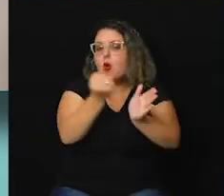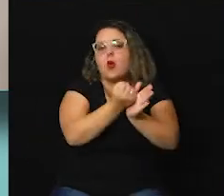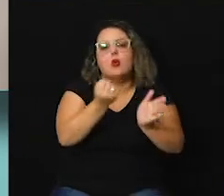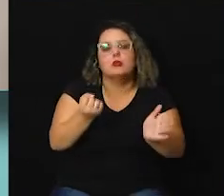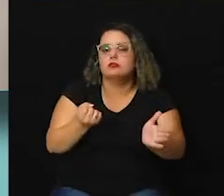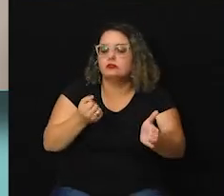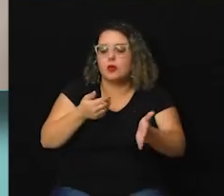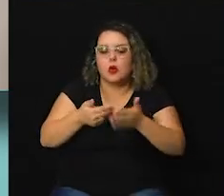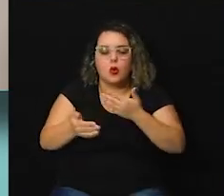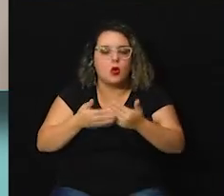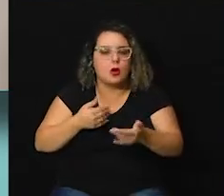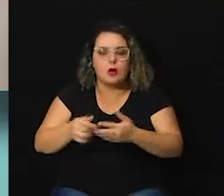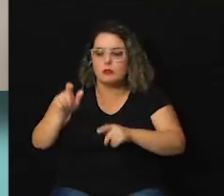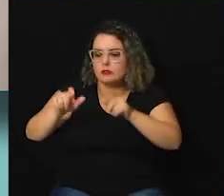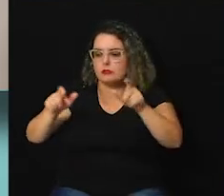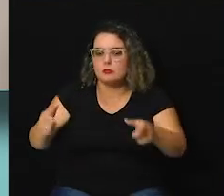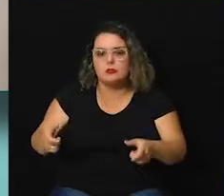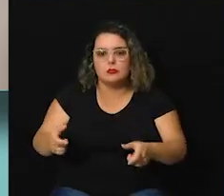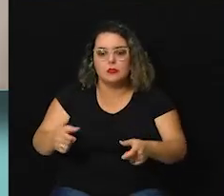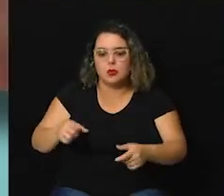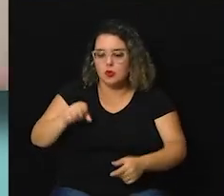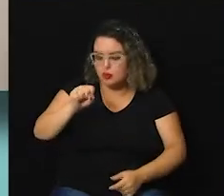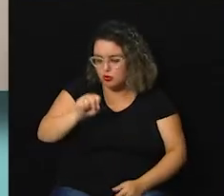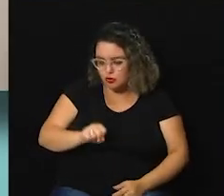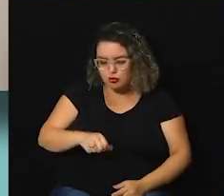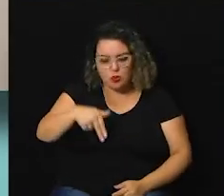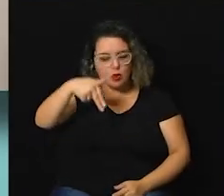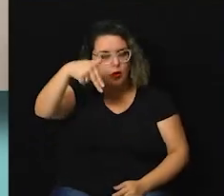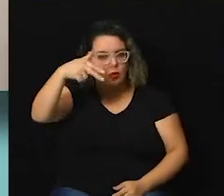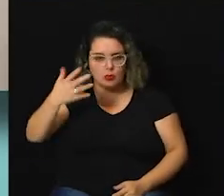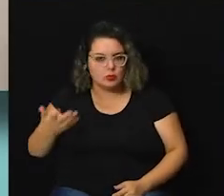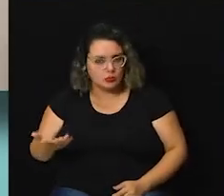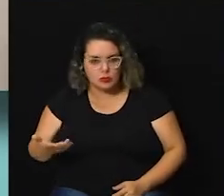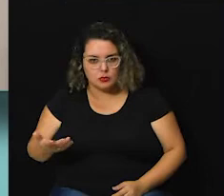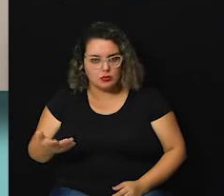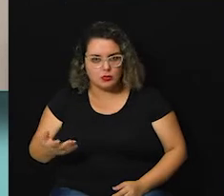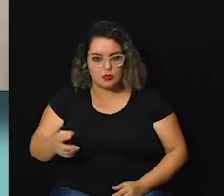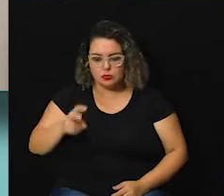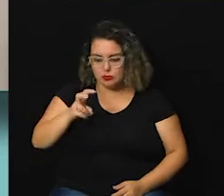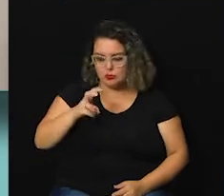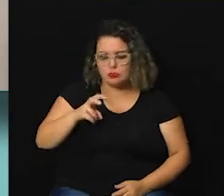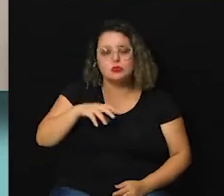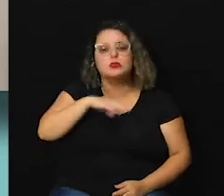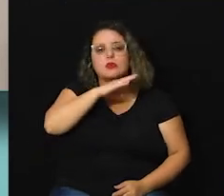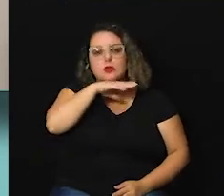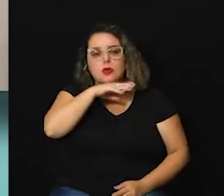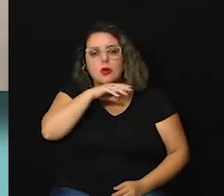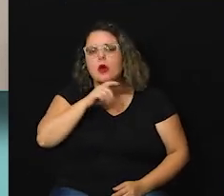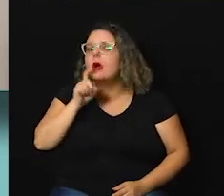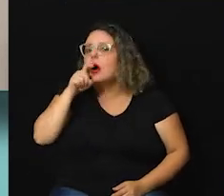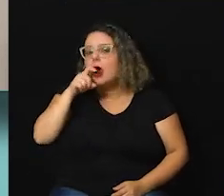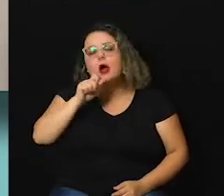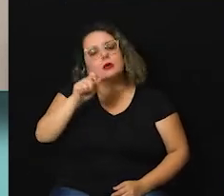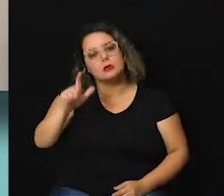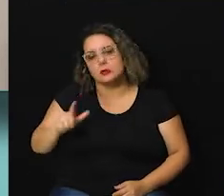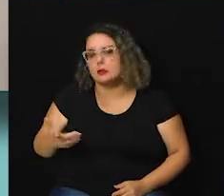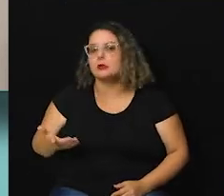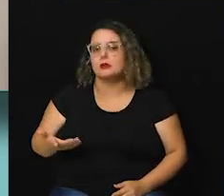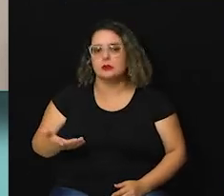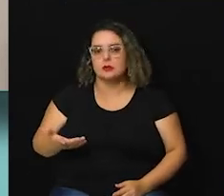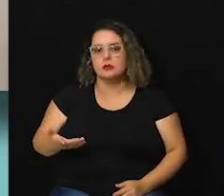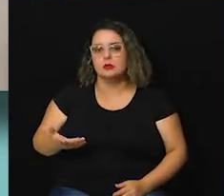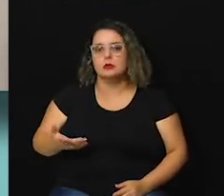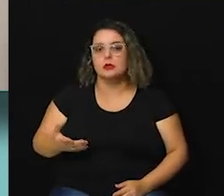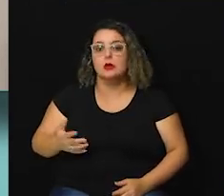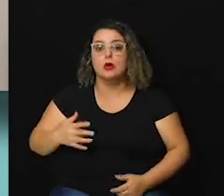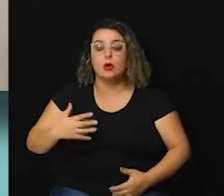símbolo. Qualquer pessoa que você pergunta no Brasil, do sul ao norte, entre um dos 5 animais vai estar citado uma arara azul, onde se representa